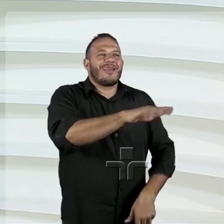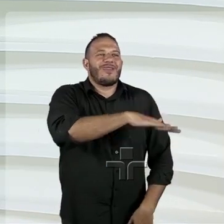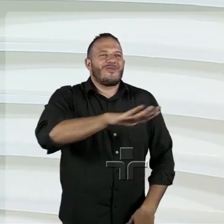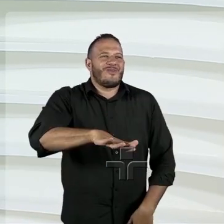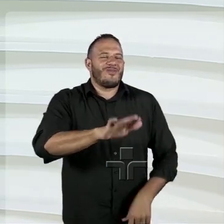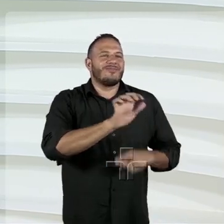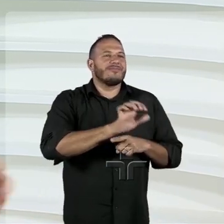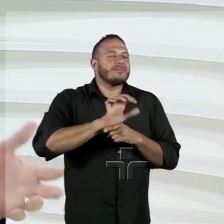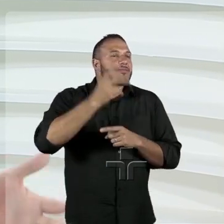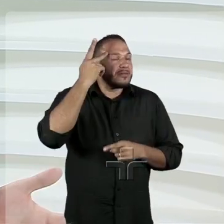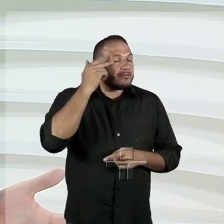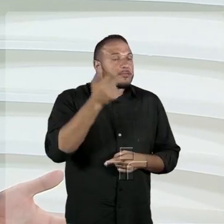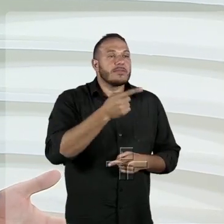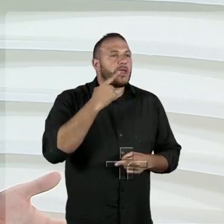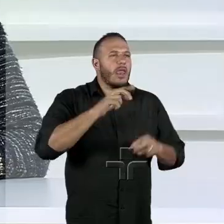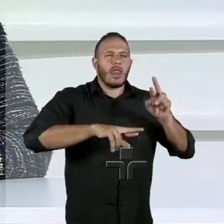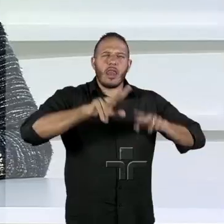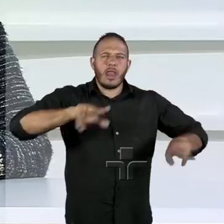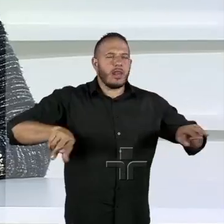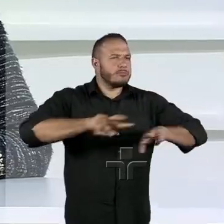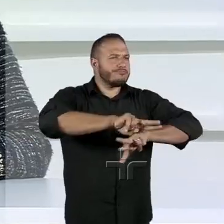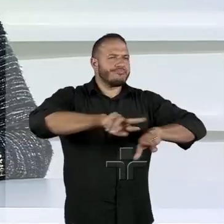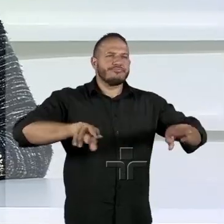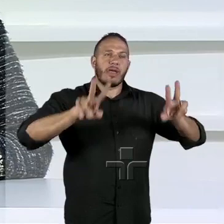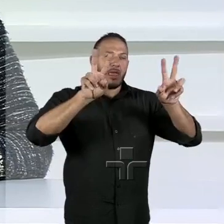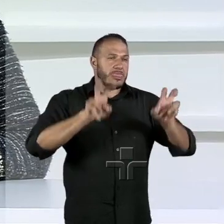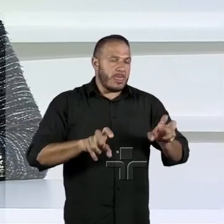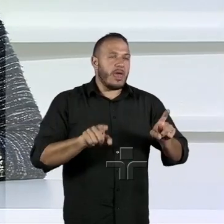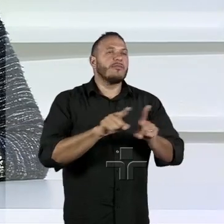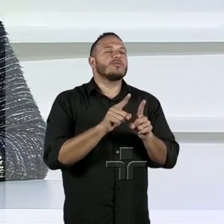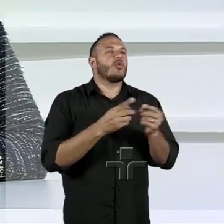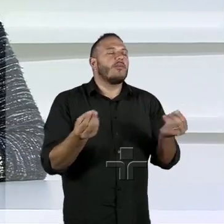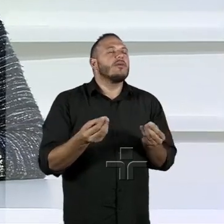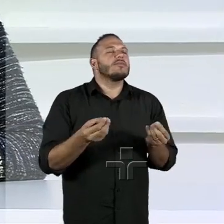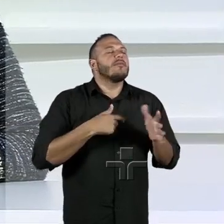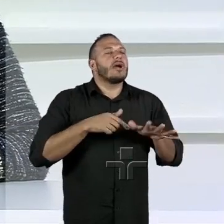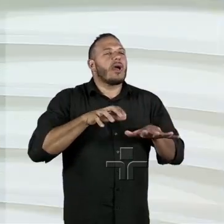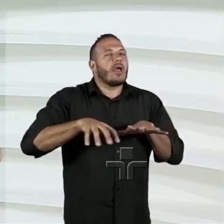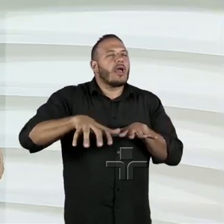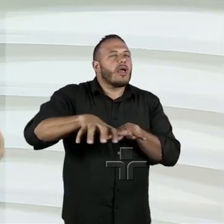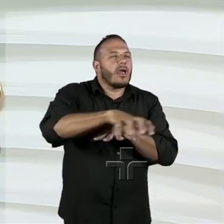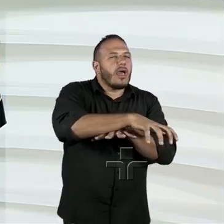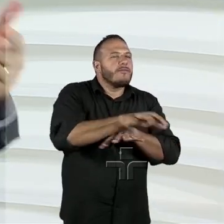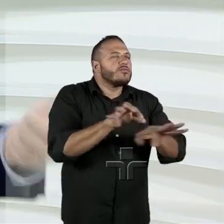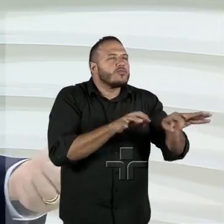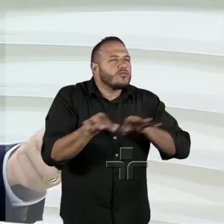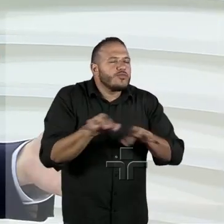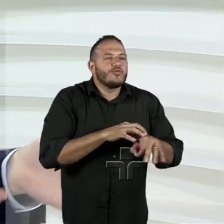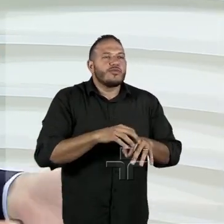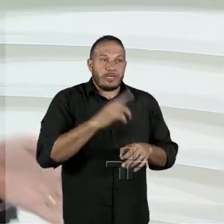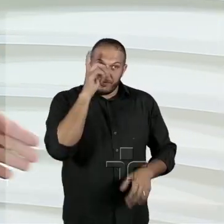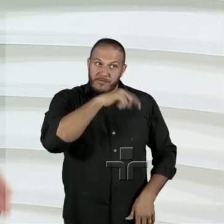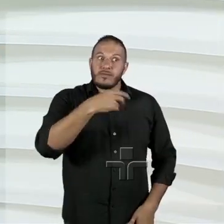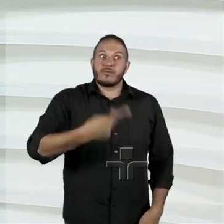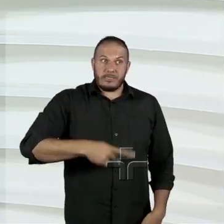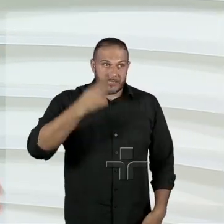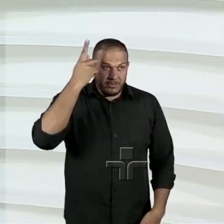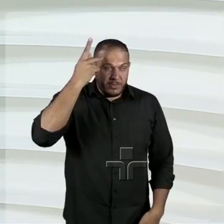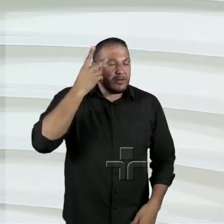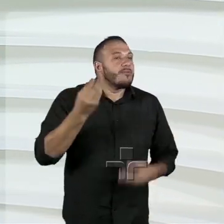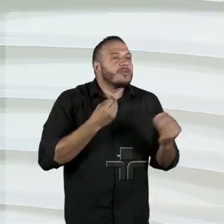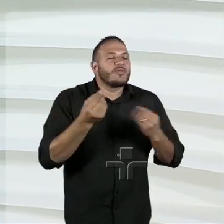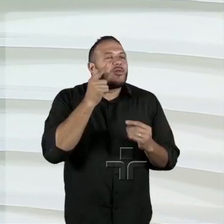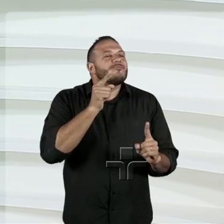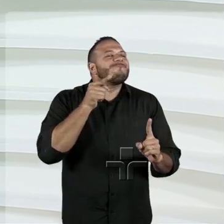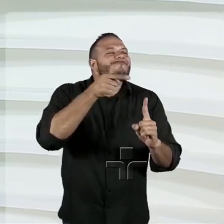ouvindo sobre uma diversidade de temas, inclusive da infraestrutura, que é desafiadora no estado de São Paulo, mas como que a gente chega e